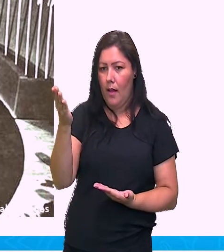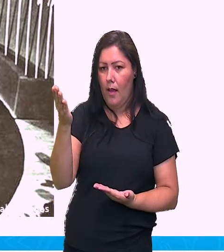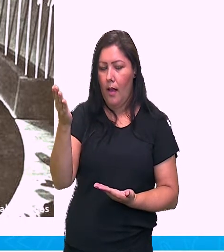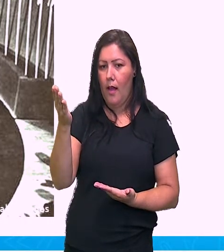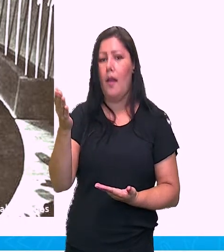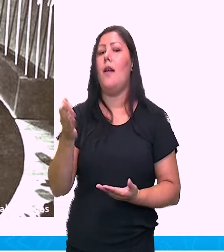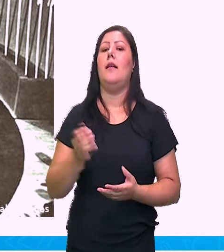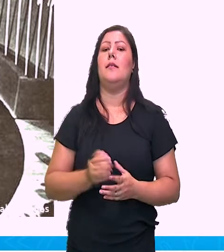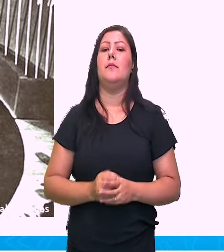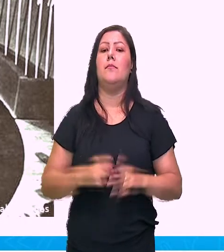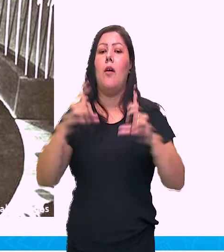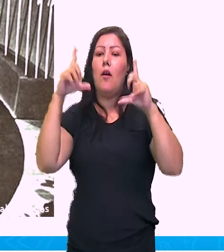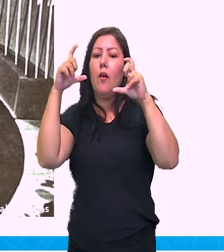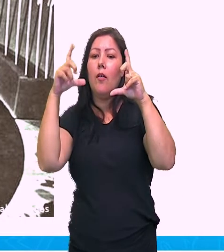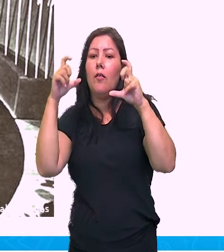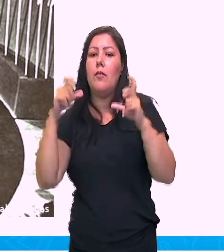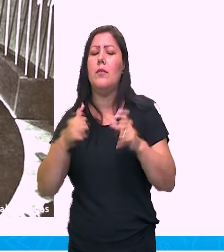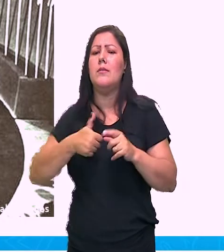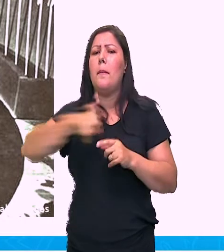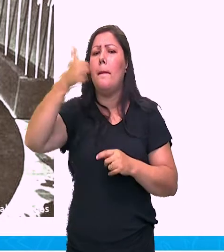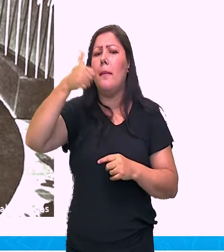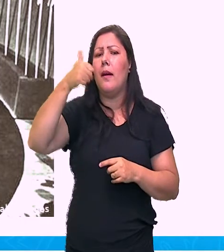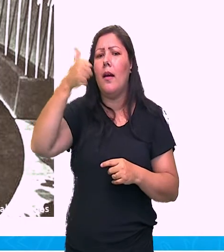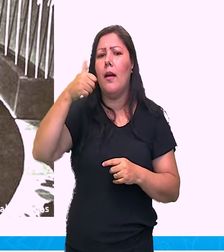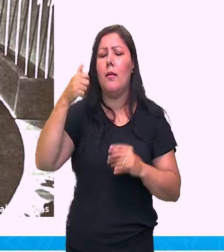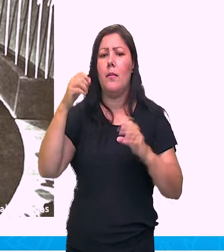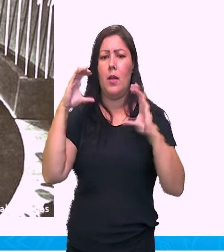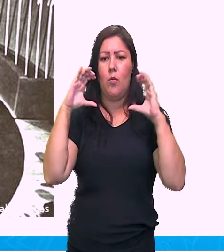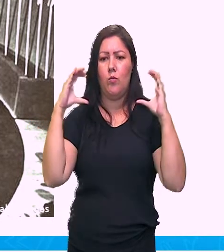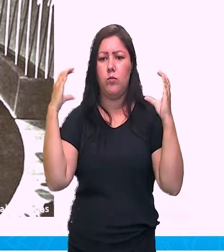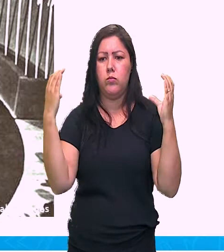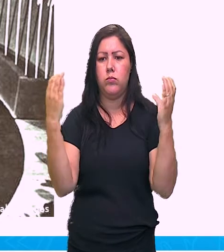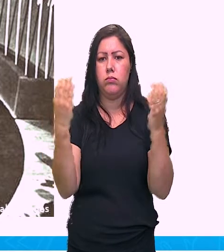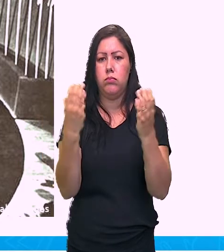uma foto da primeira Assembleia Geral da ONU,